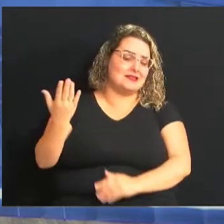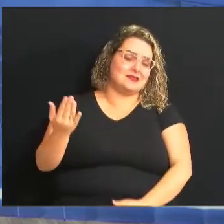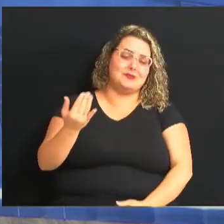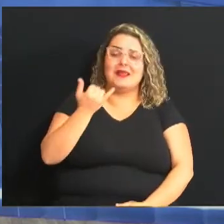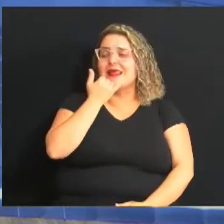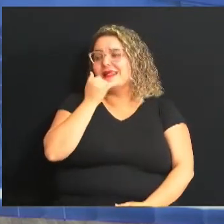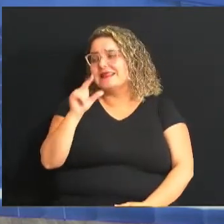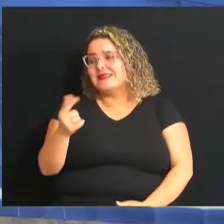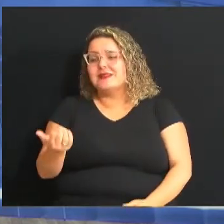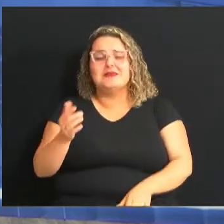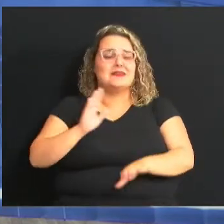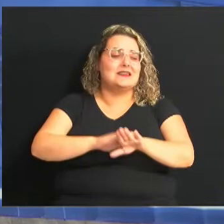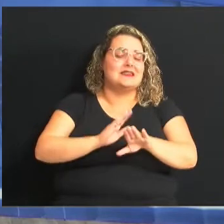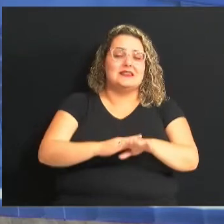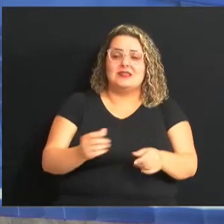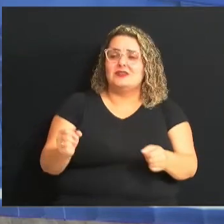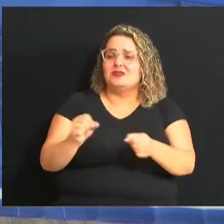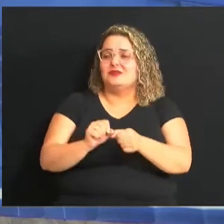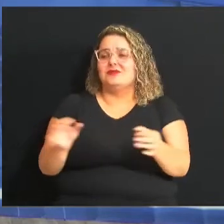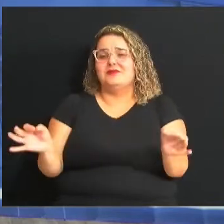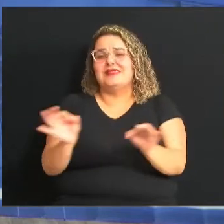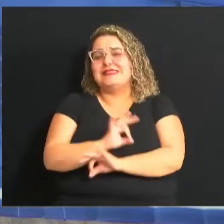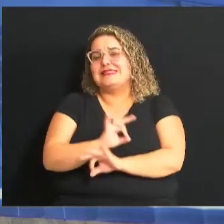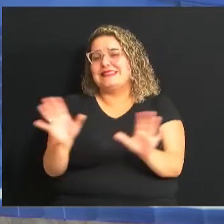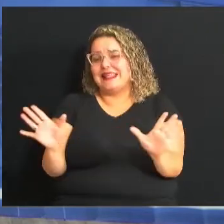uma atividade e no fim não faz nada.